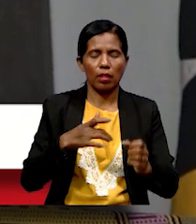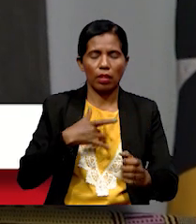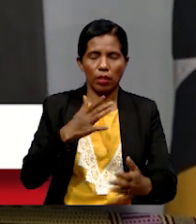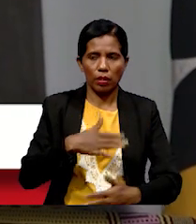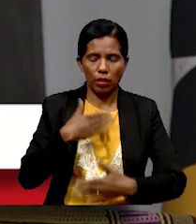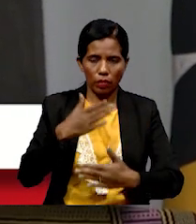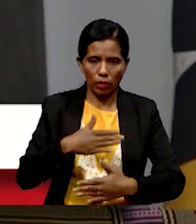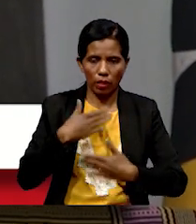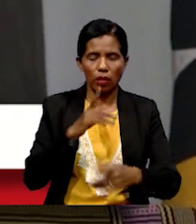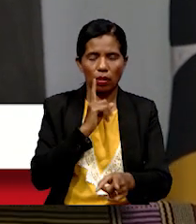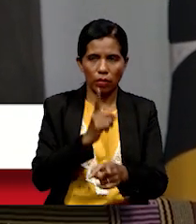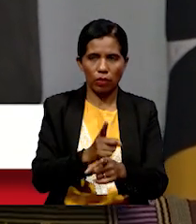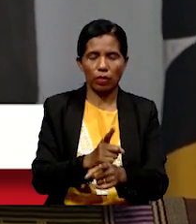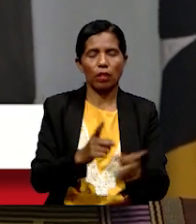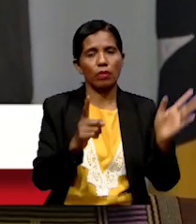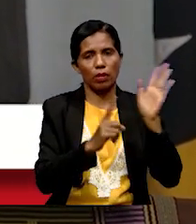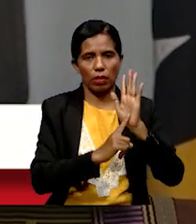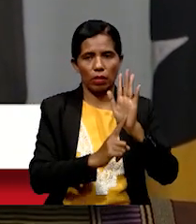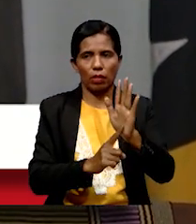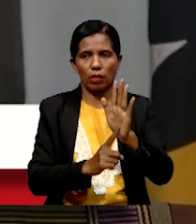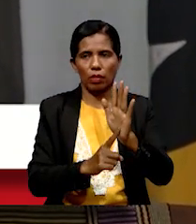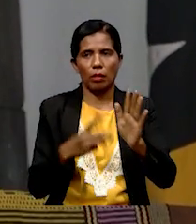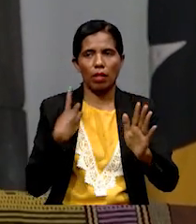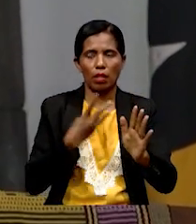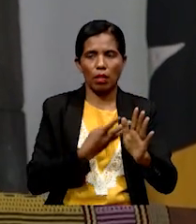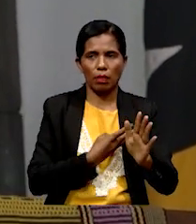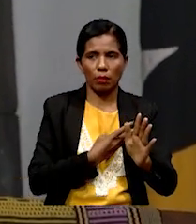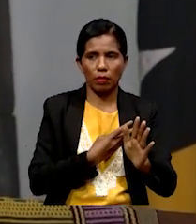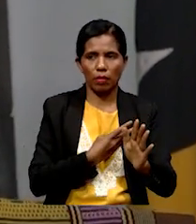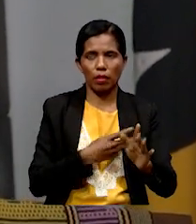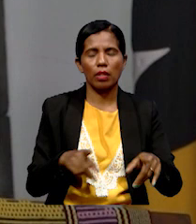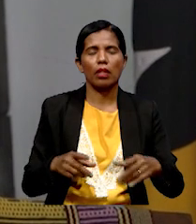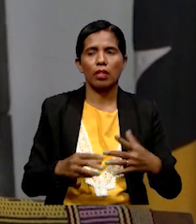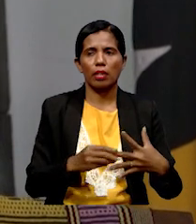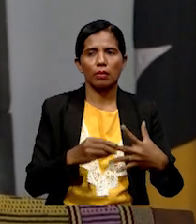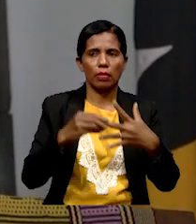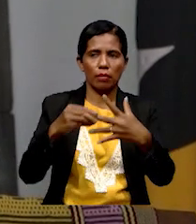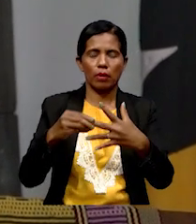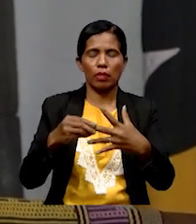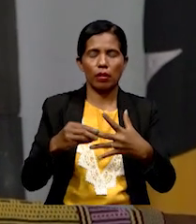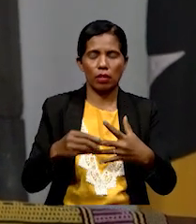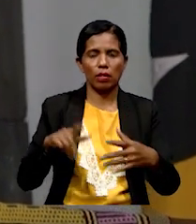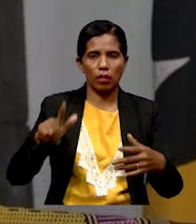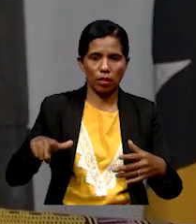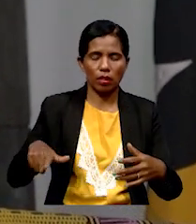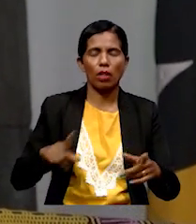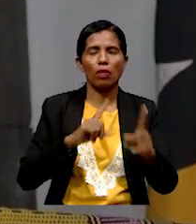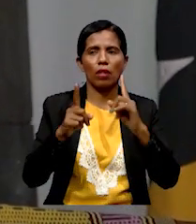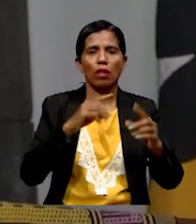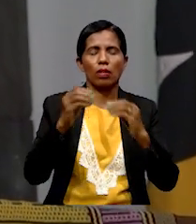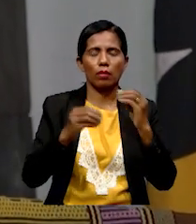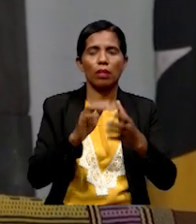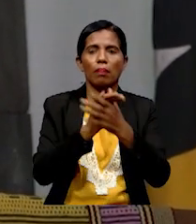este tebes atuato amna ironia di uliu mambot por ser así colieve tu bolsera, para bens